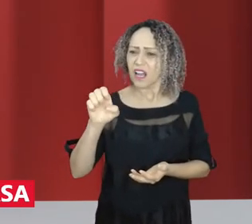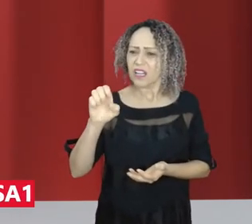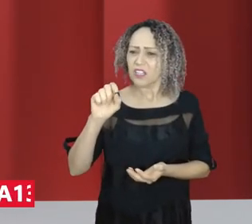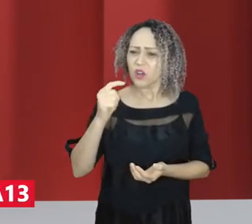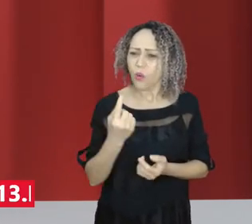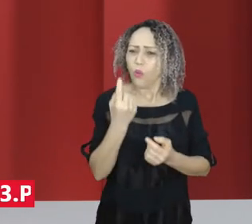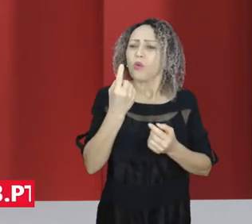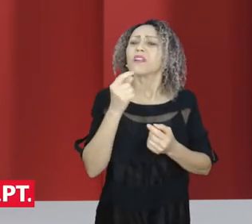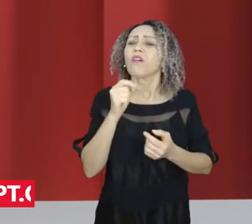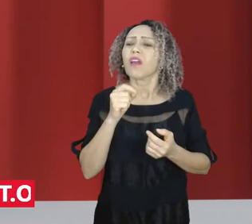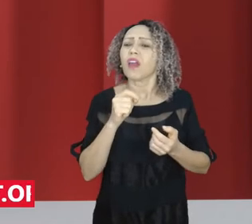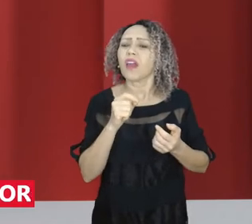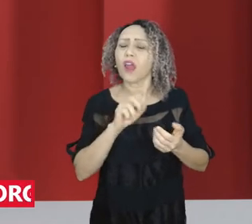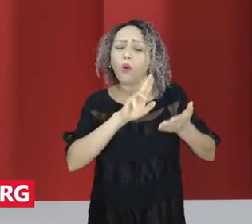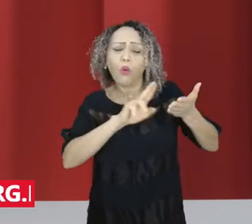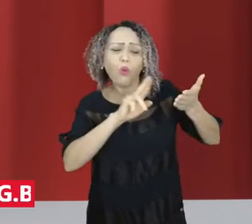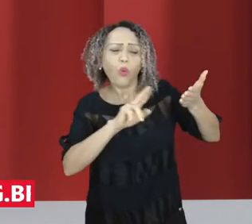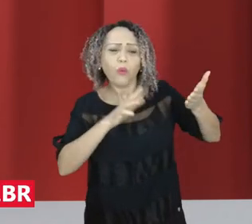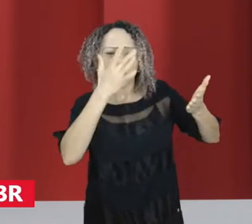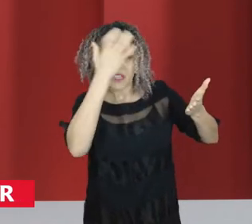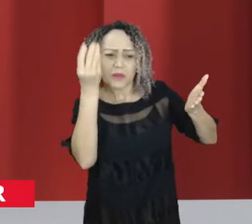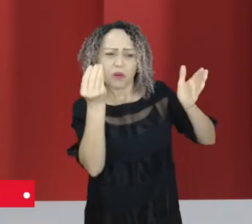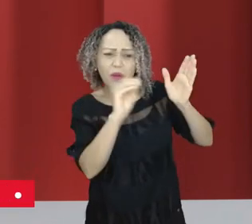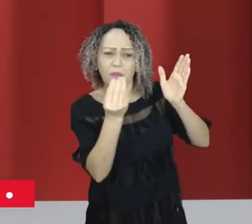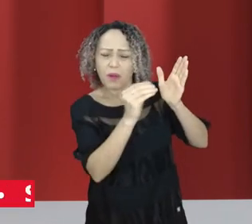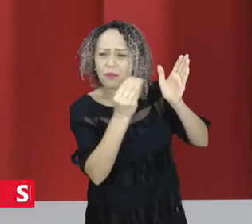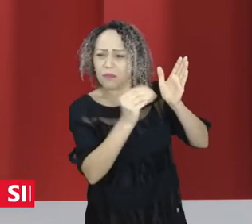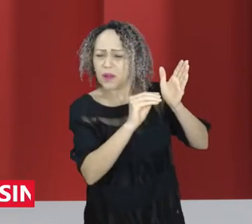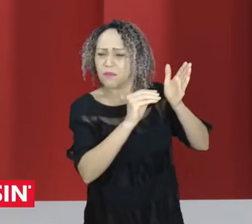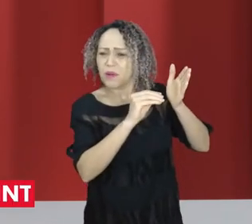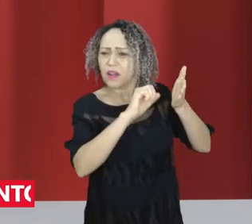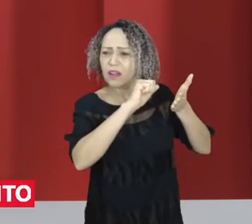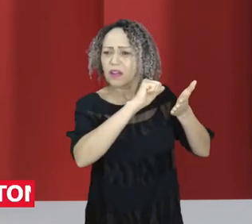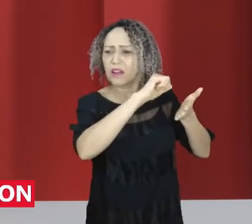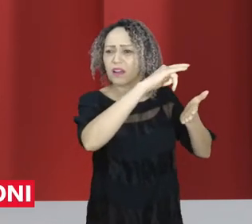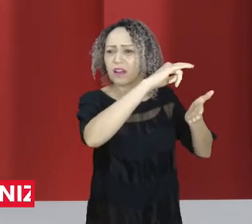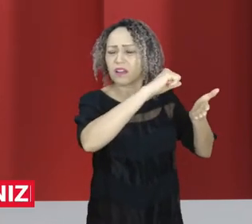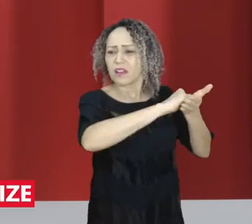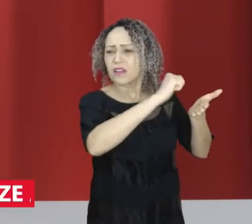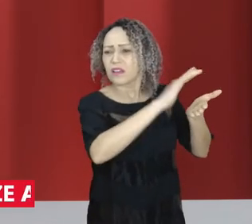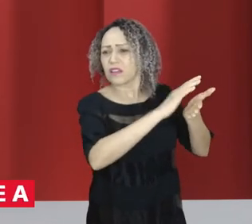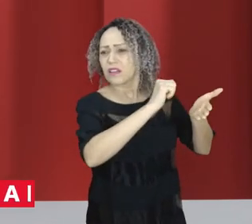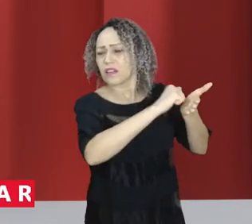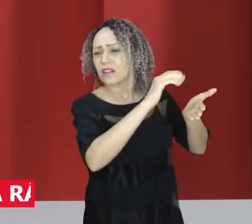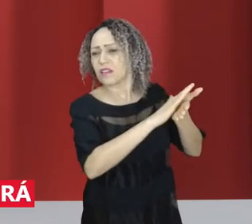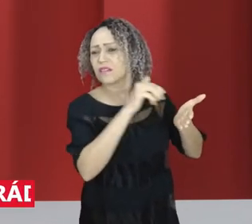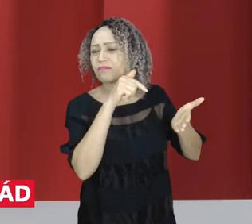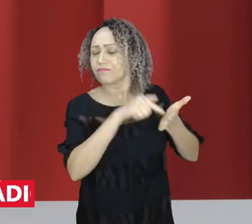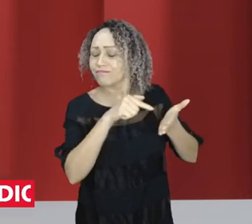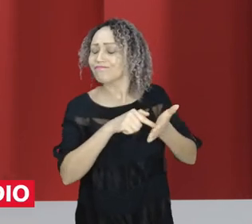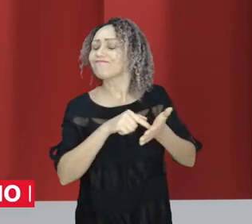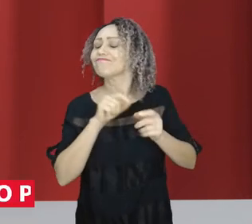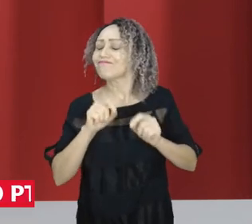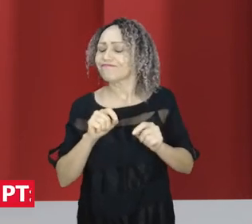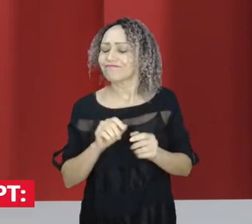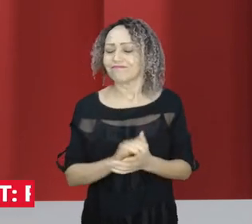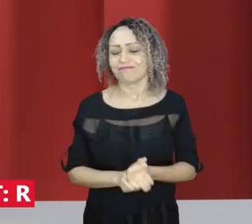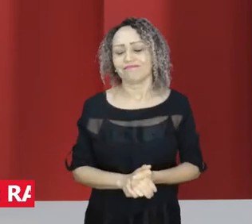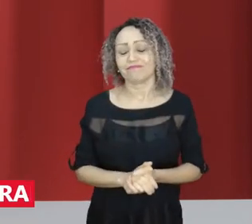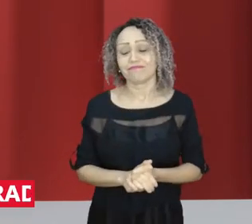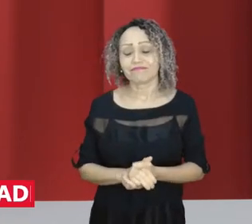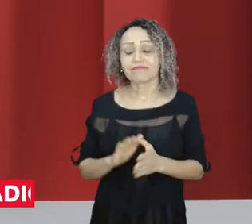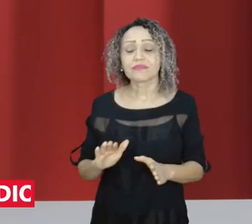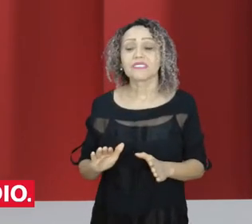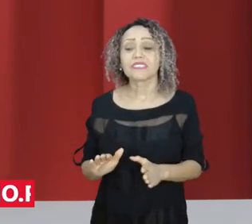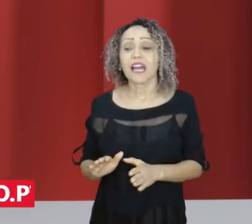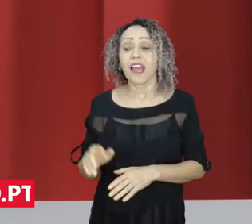isso. Almeida Guerra está aqui comentando que vai lá para Recife, né? E vai de vermelho, de véspera, que hoje é aniversário dela.